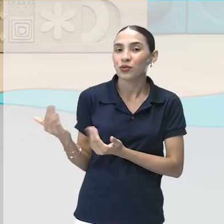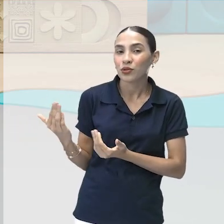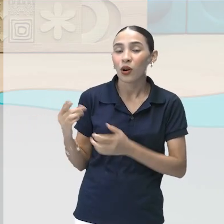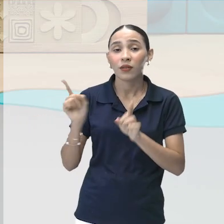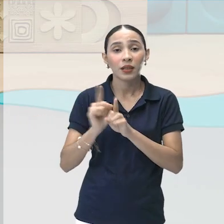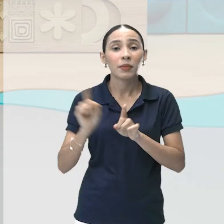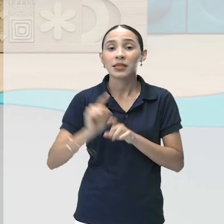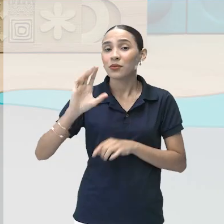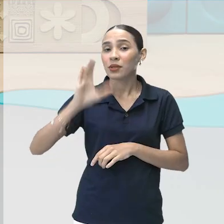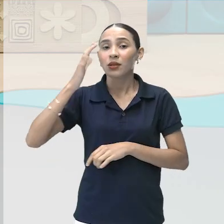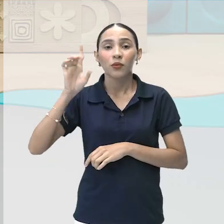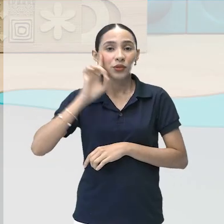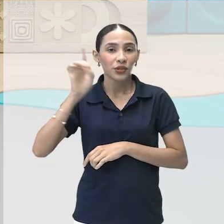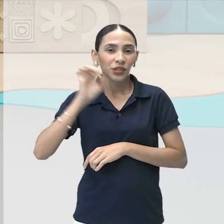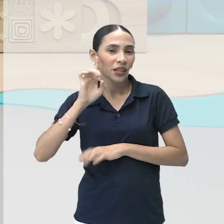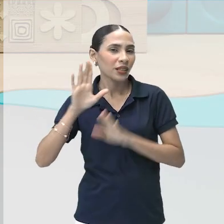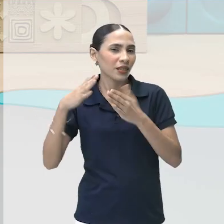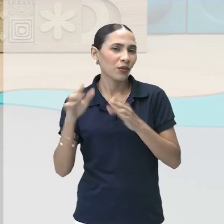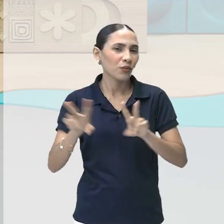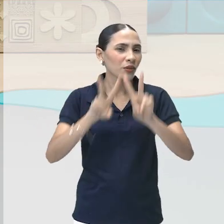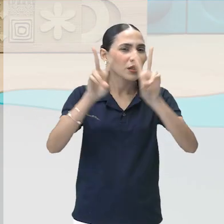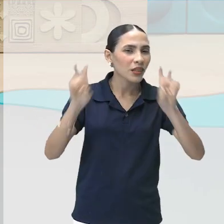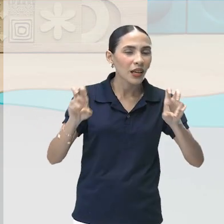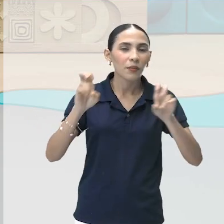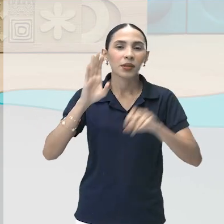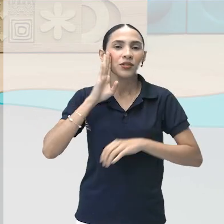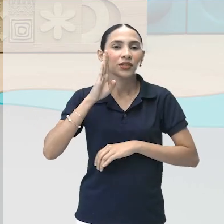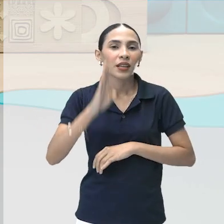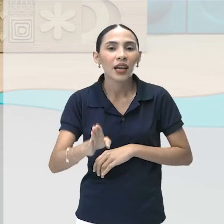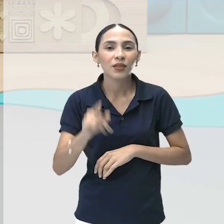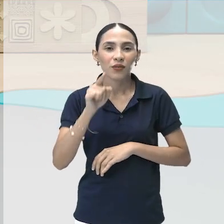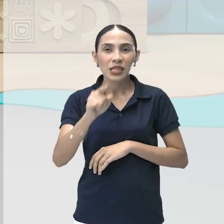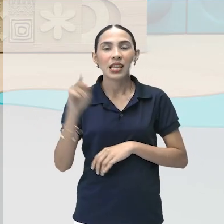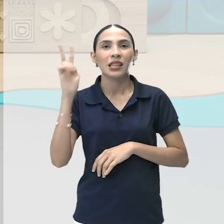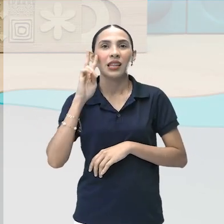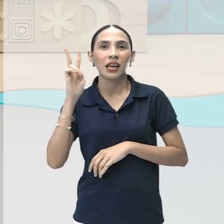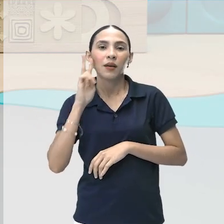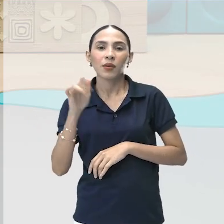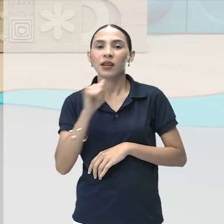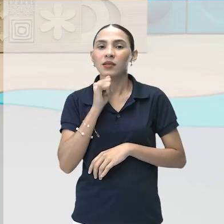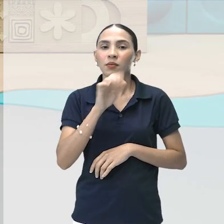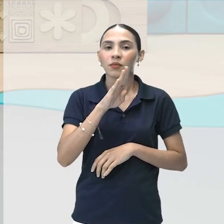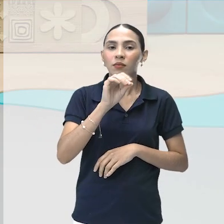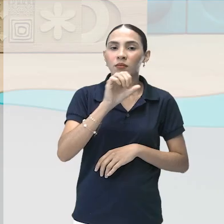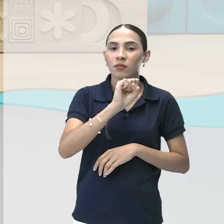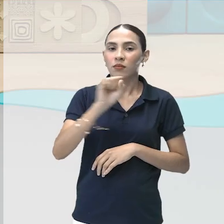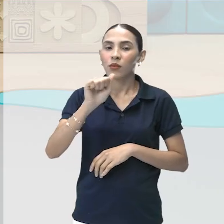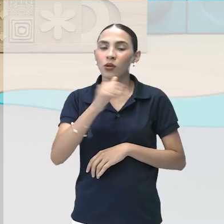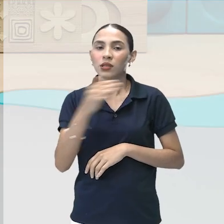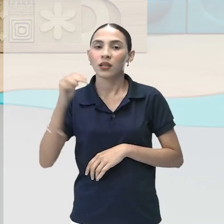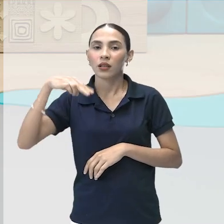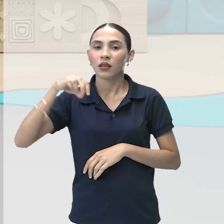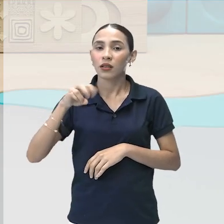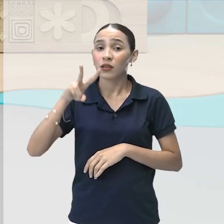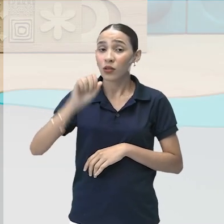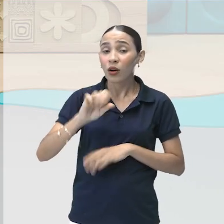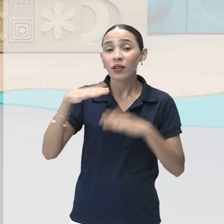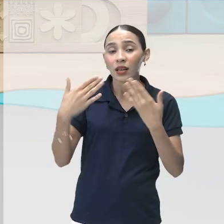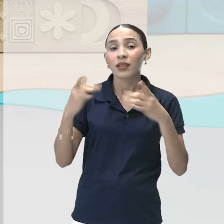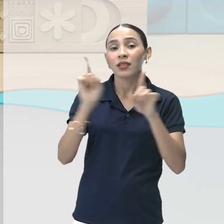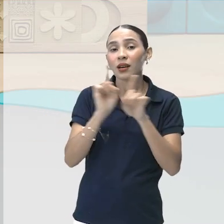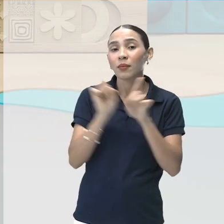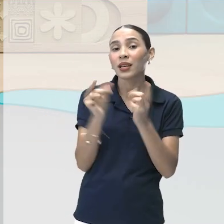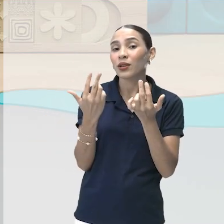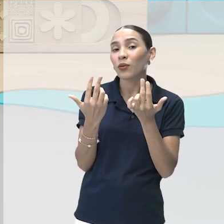situações cotidianas. Então, eram temas bem leves. Você lembra lá da Bossa Nova? A Bossa Nova também eram letras